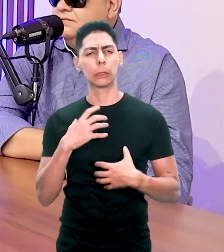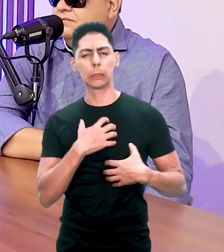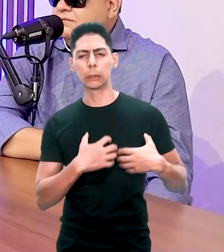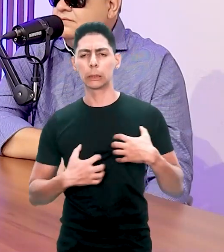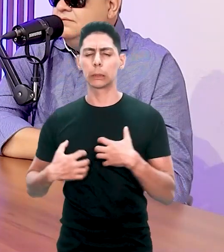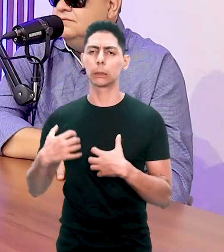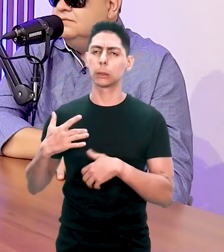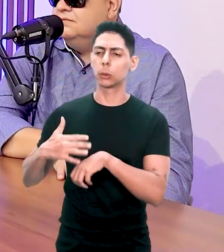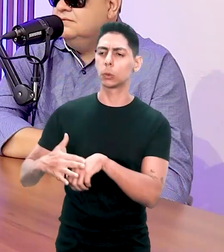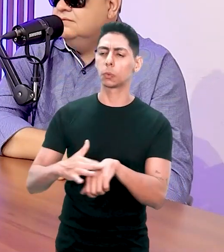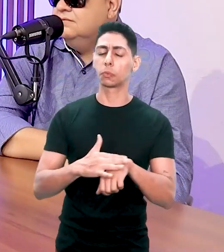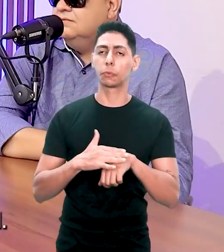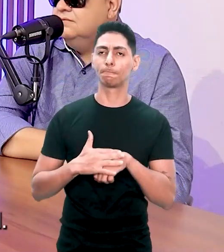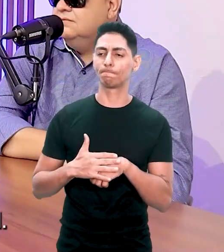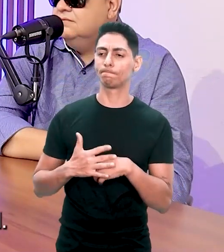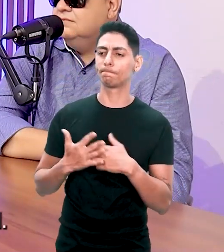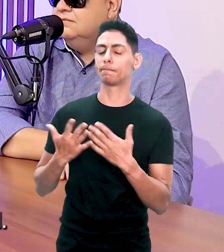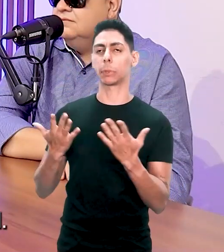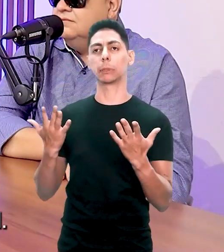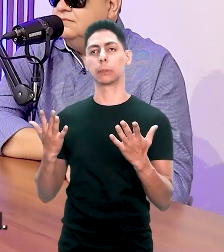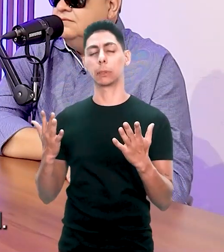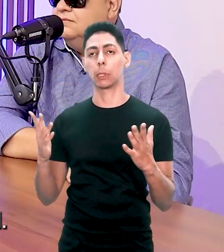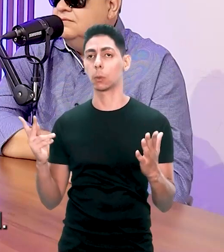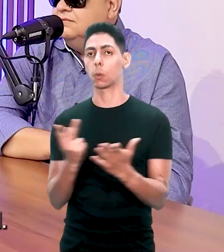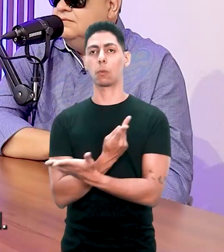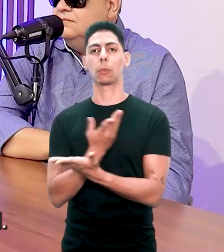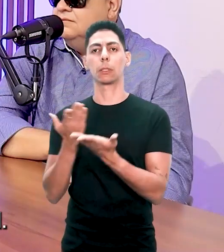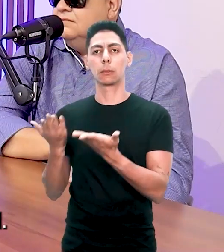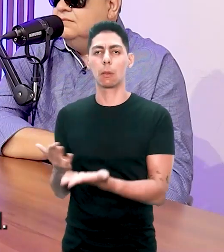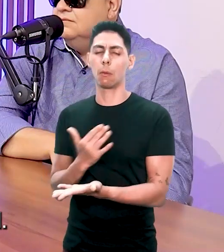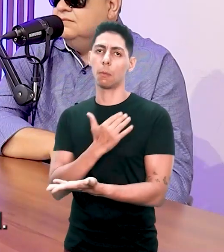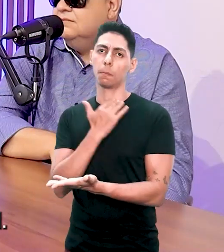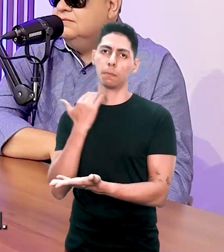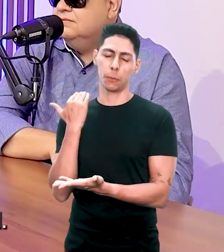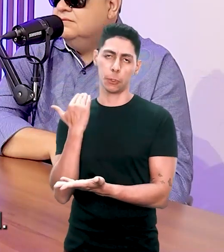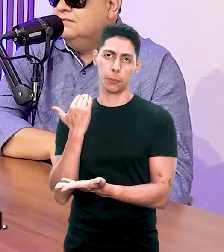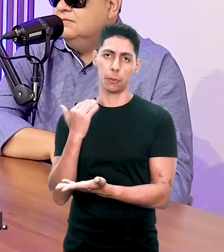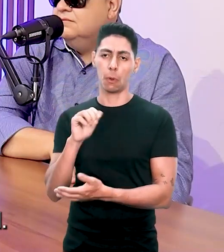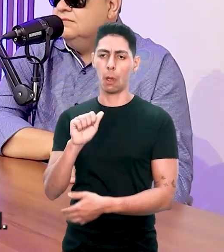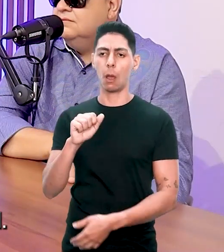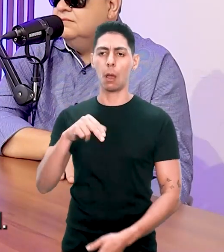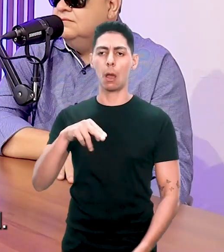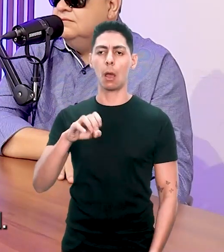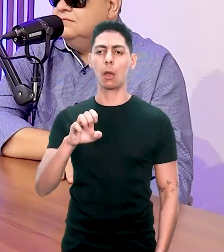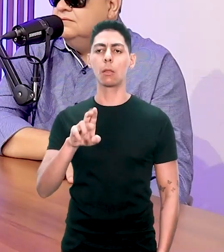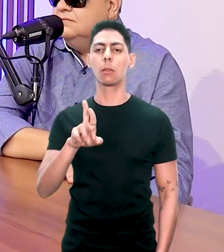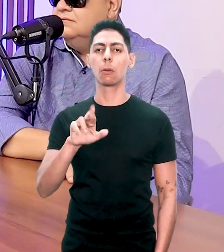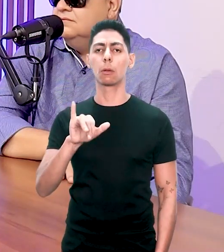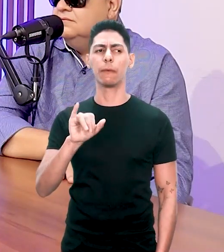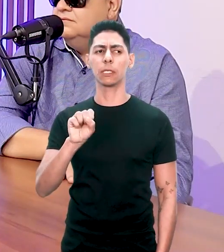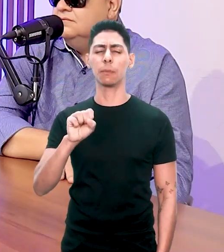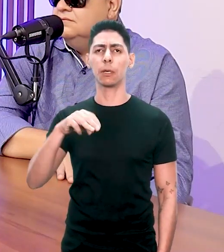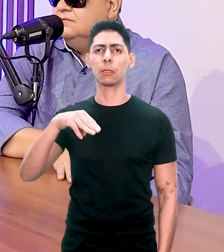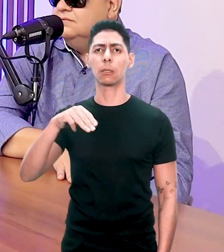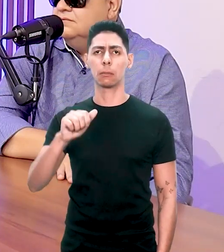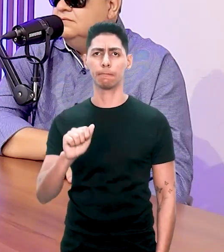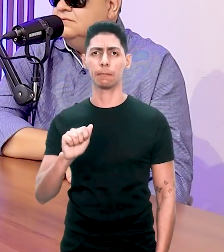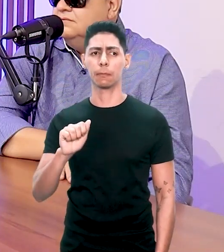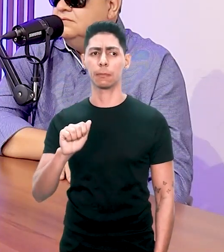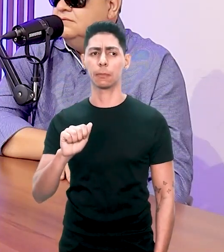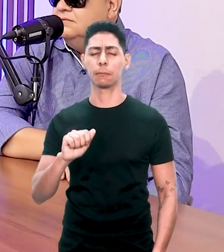tal, e aos 5 meses ele faleceu, cara, com aneurisma e tal. Foi uma